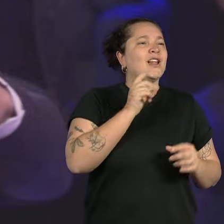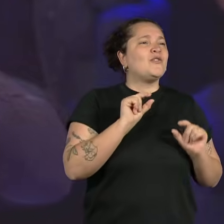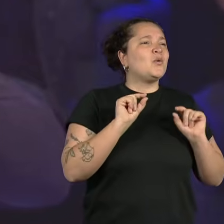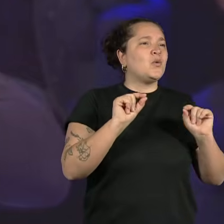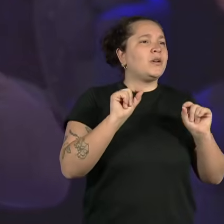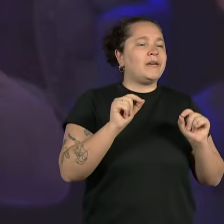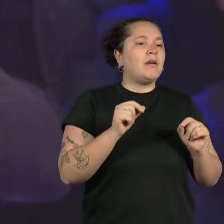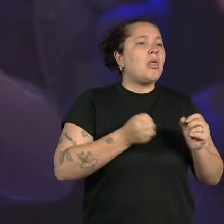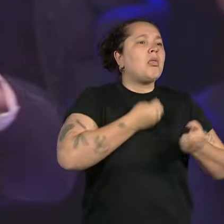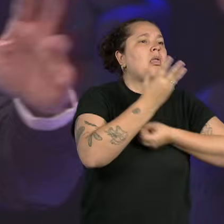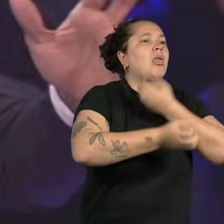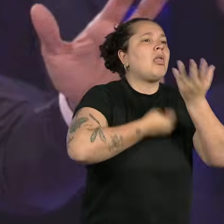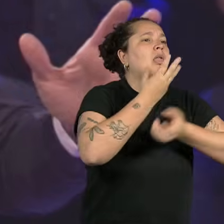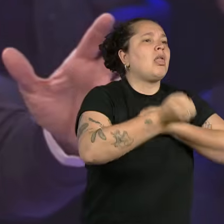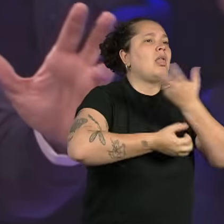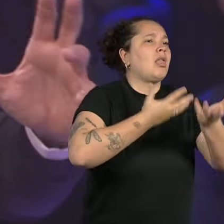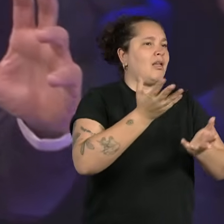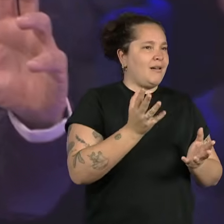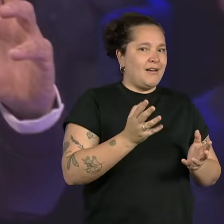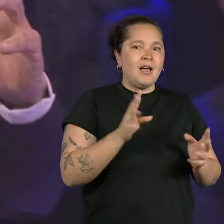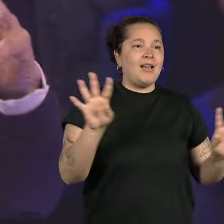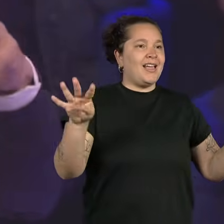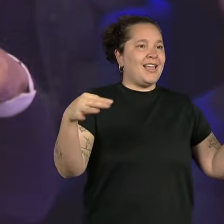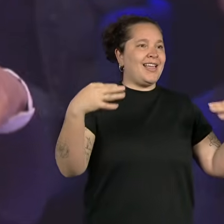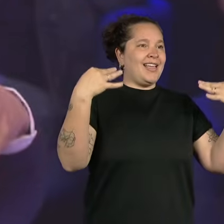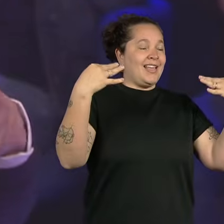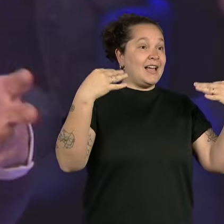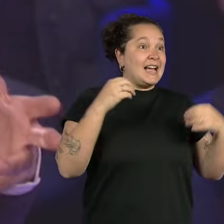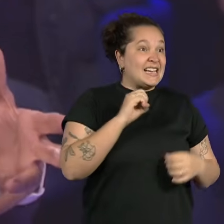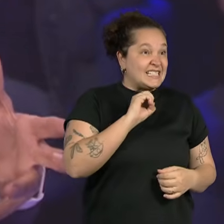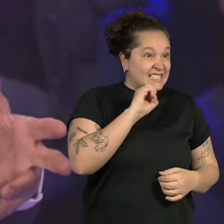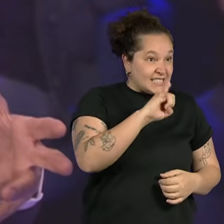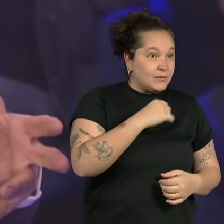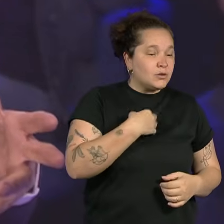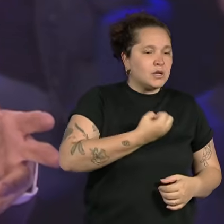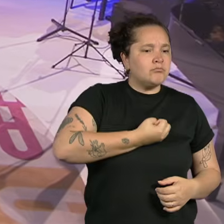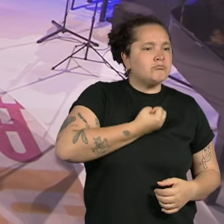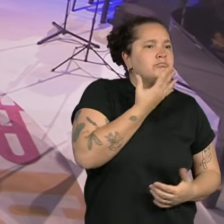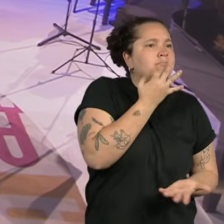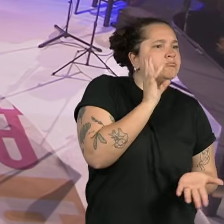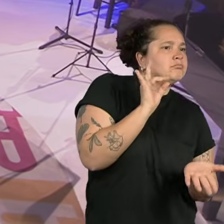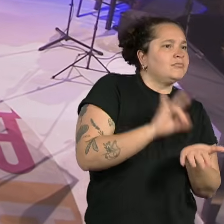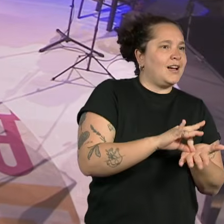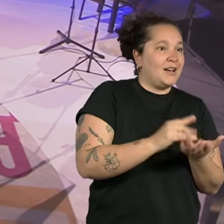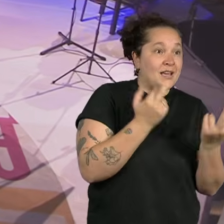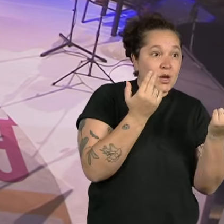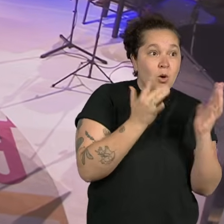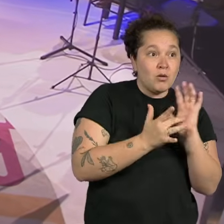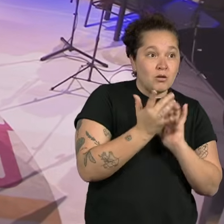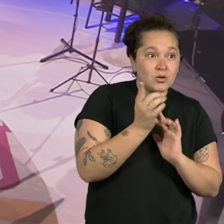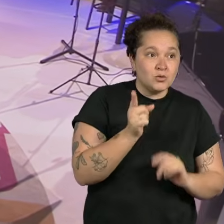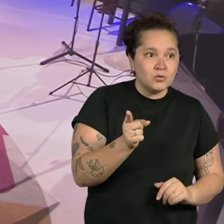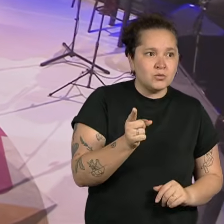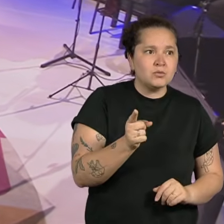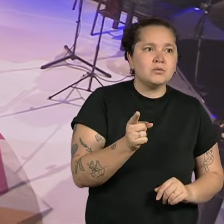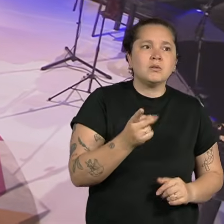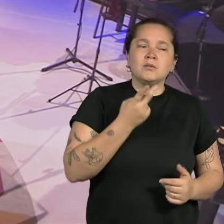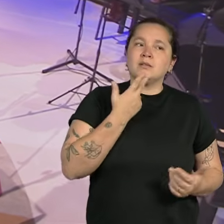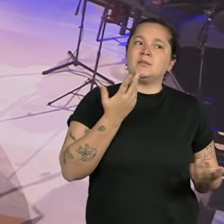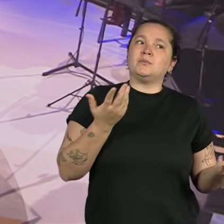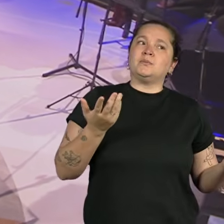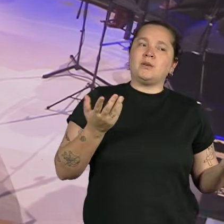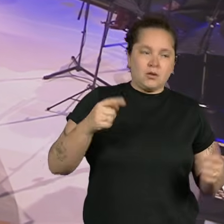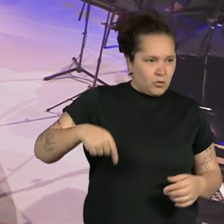frivolidades, você pode ser amado por todos os lados. Quando você toca na ferida, como Cristo fez, né? Sim, desce daí que eu vou jantar na sua